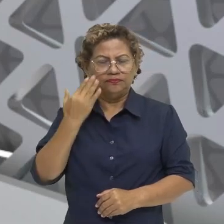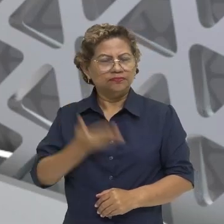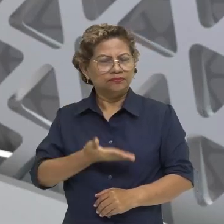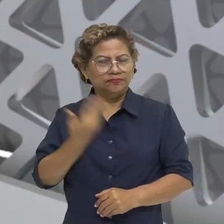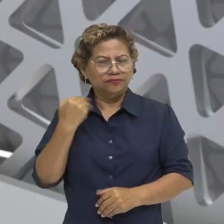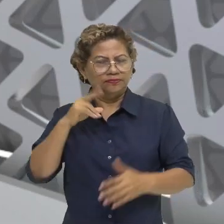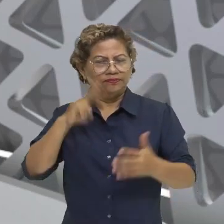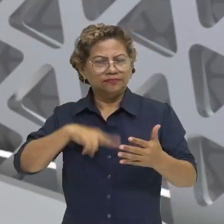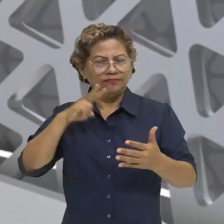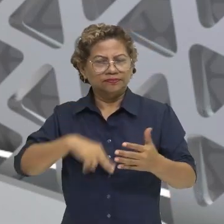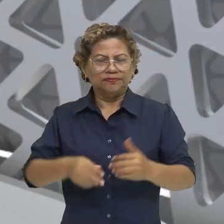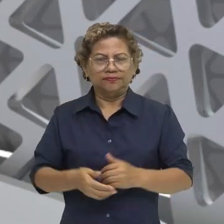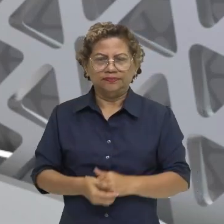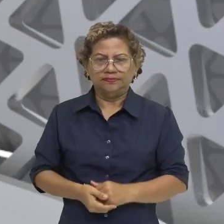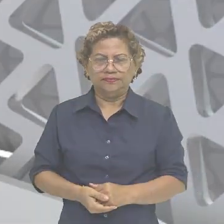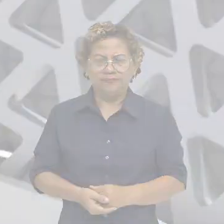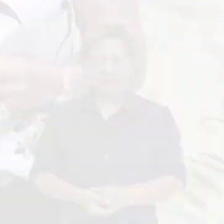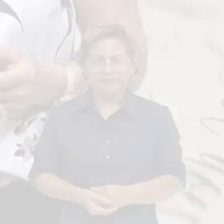lá.